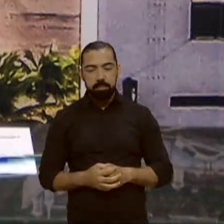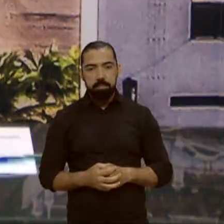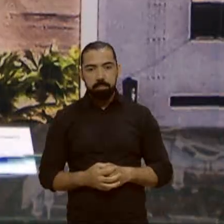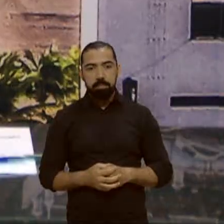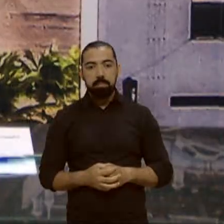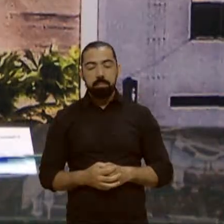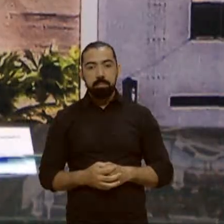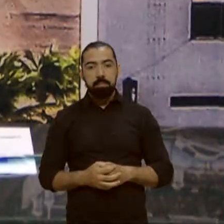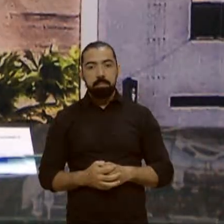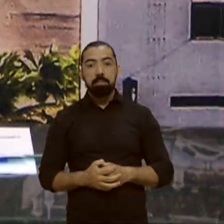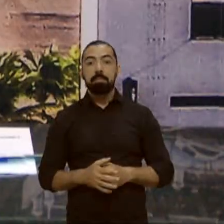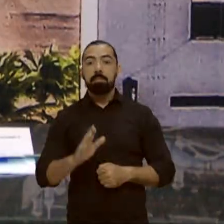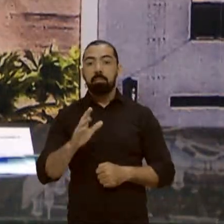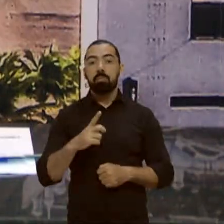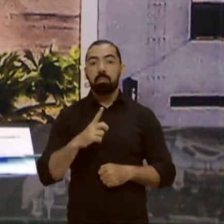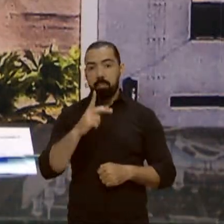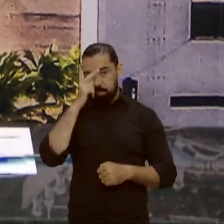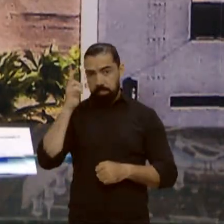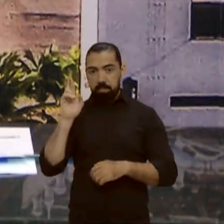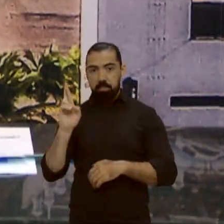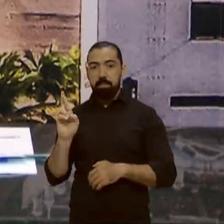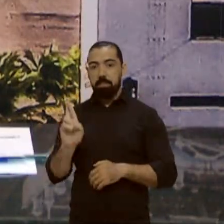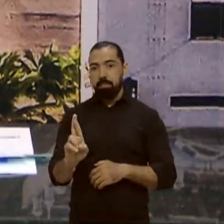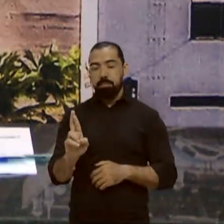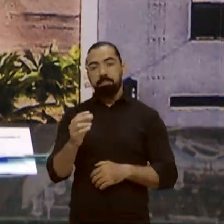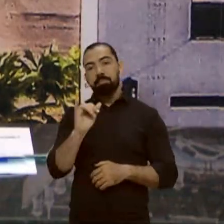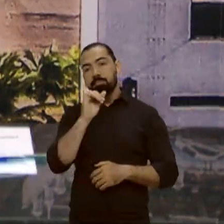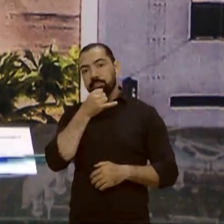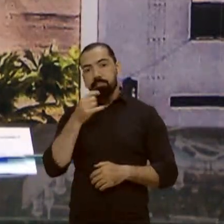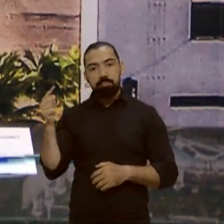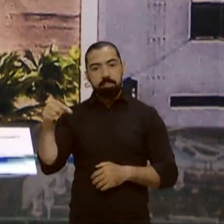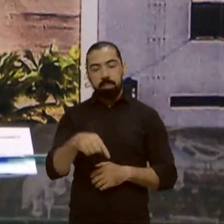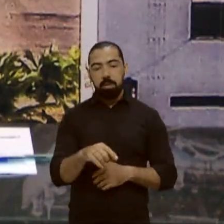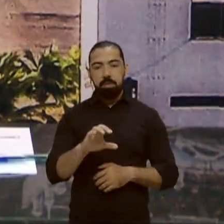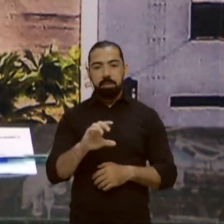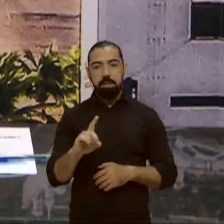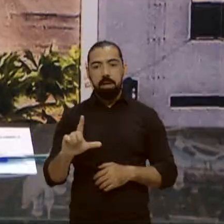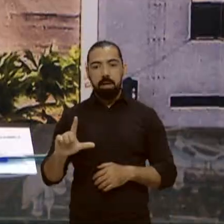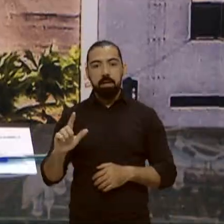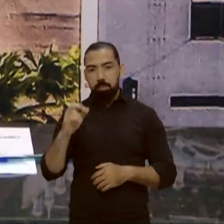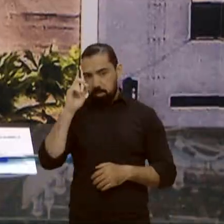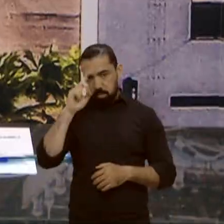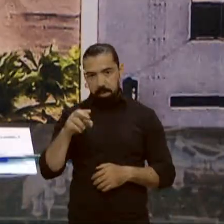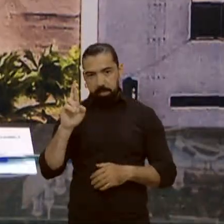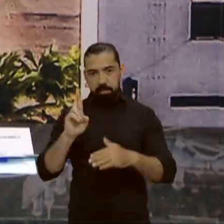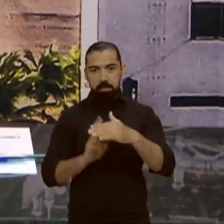não mandariam representantes, lamentavelmente. Pois não.